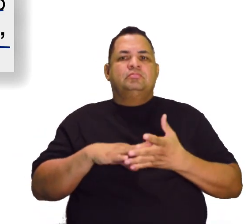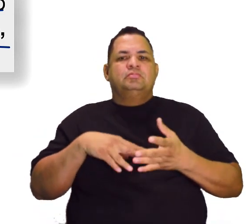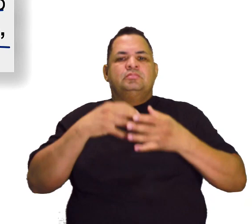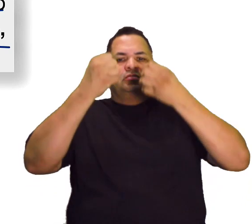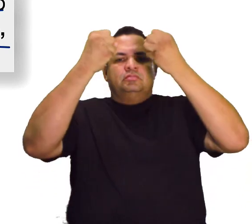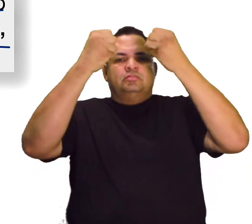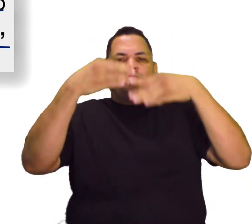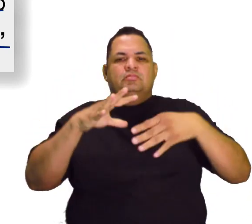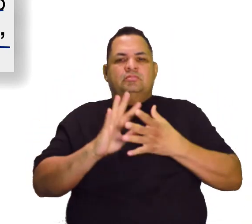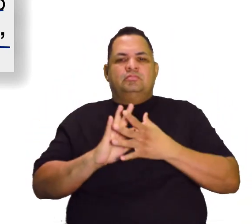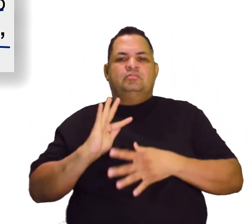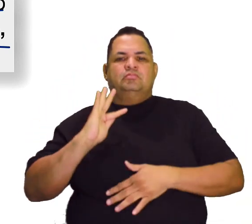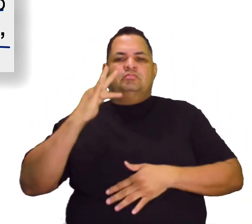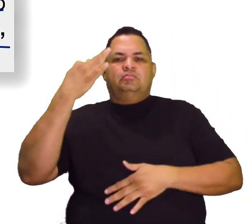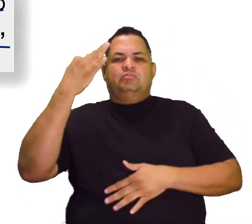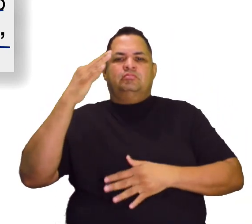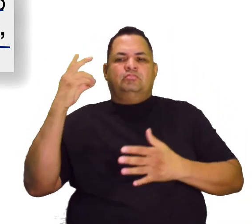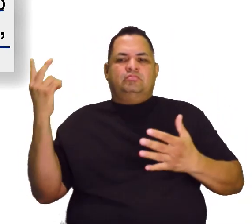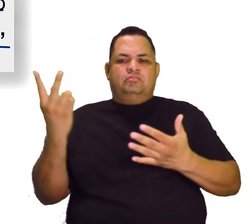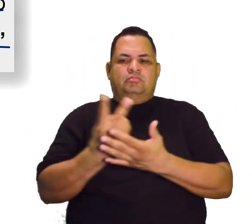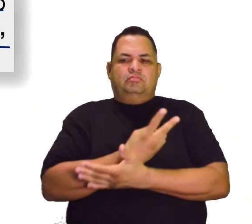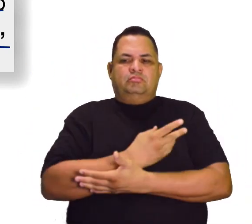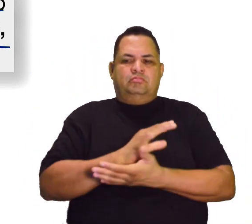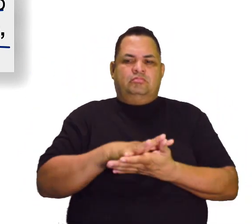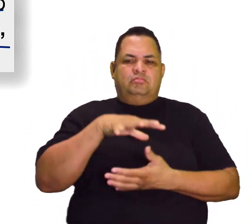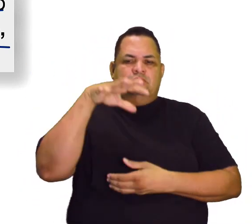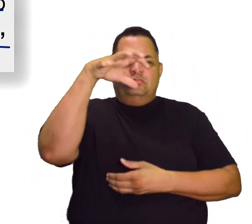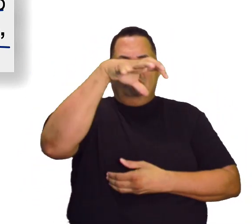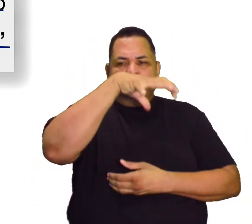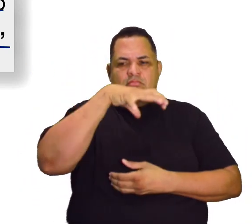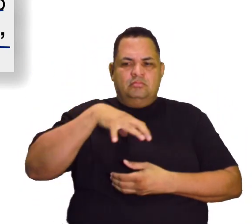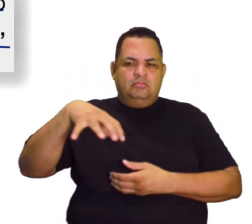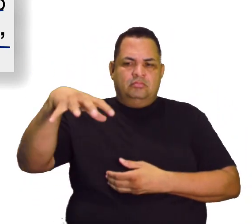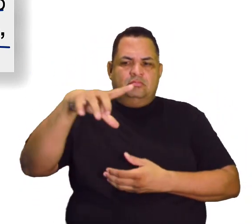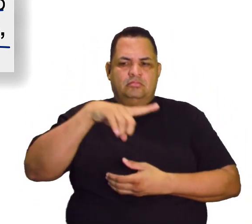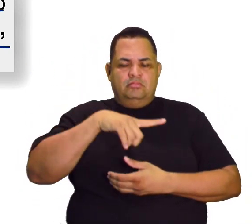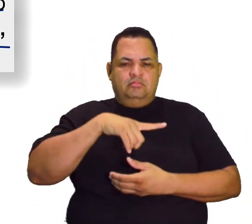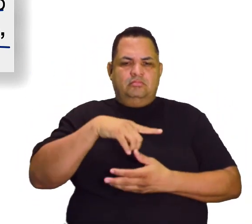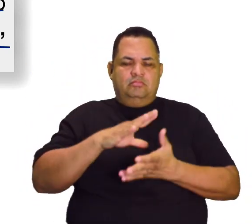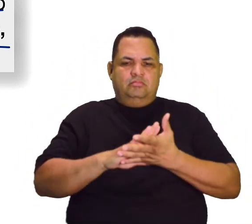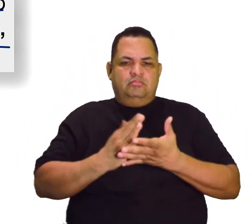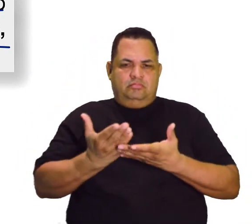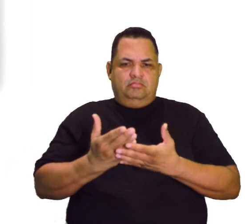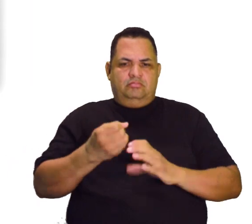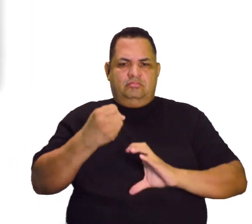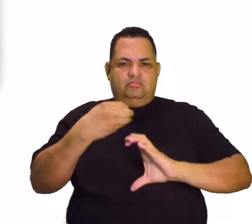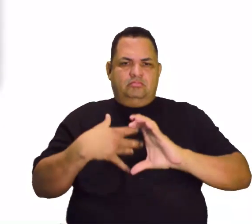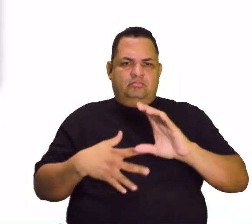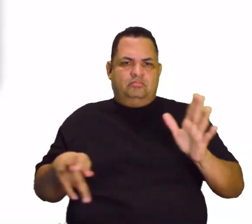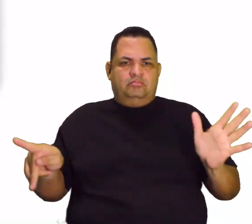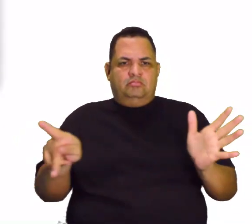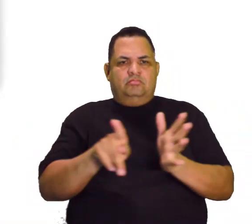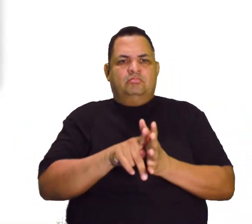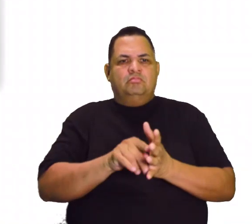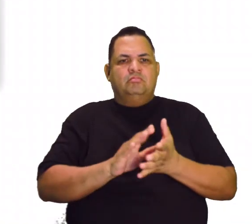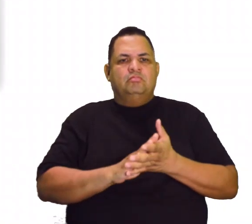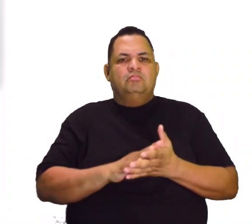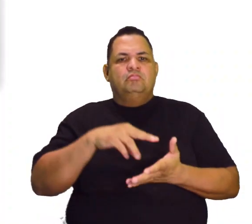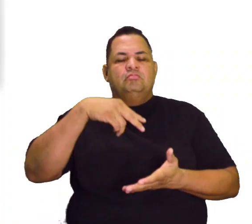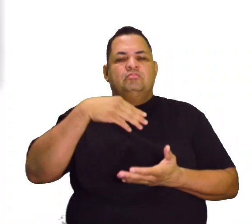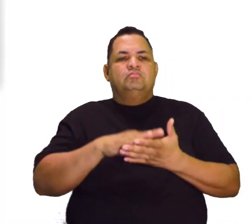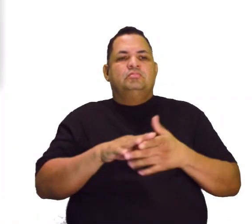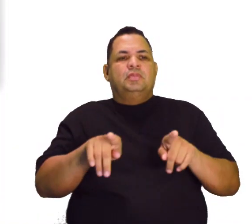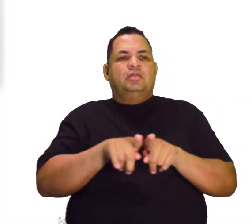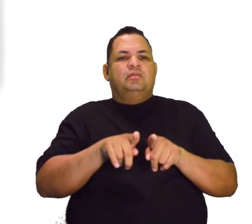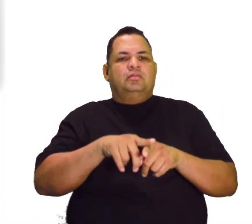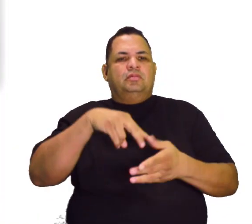explicar alguns fenômenos que ocorrem ali naquela localidade. Então, tem uma funcionalidade. E também